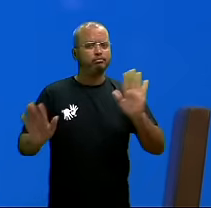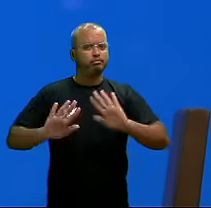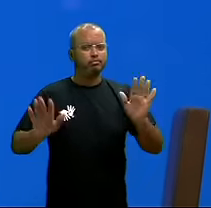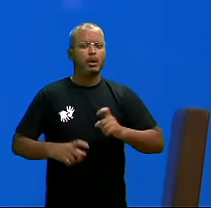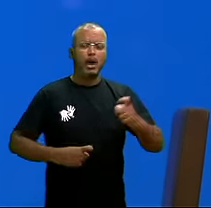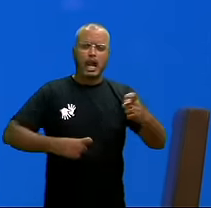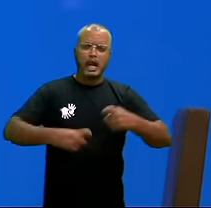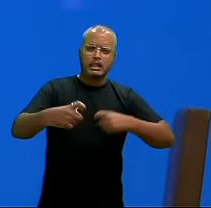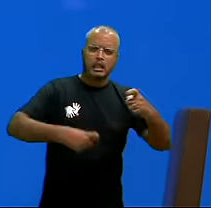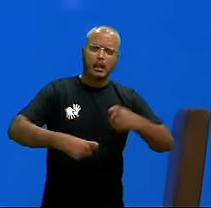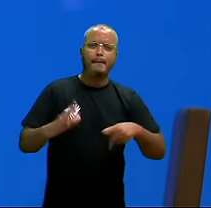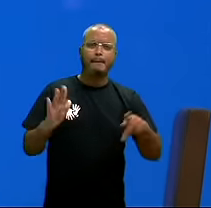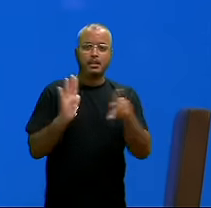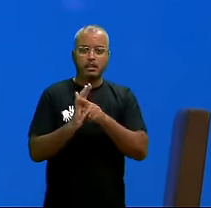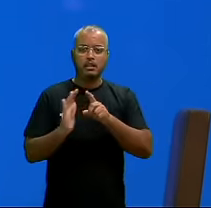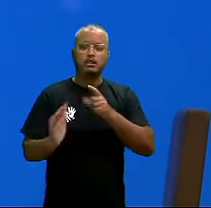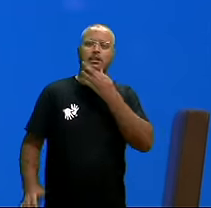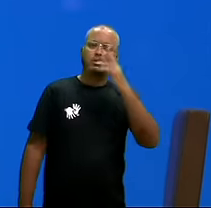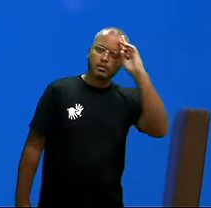do Senhor.